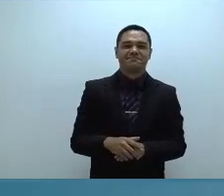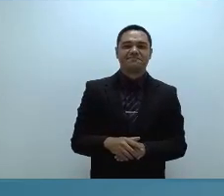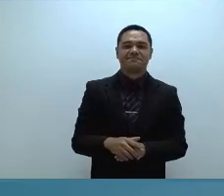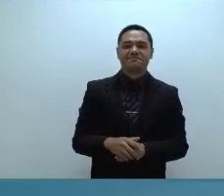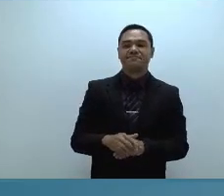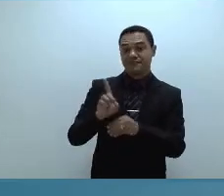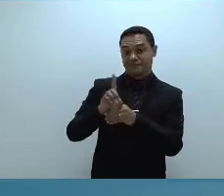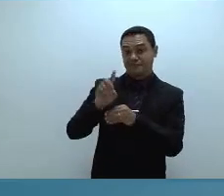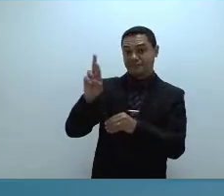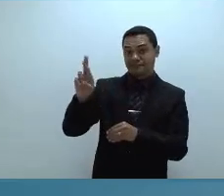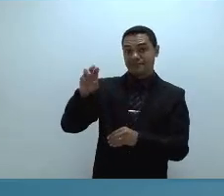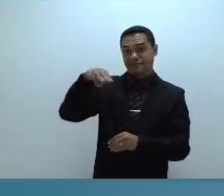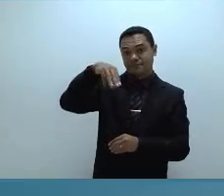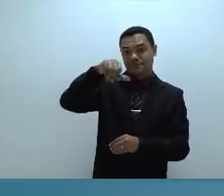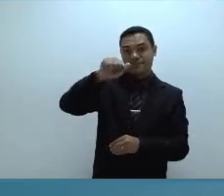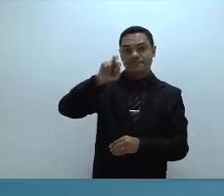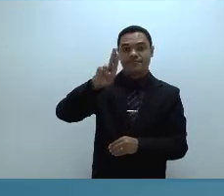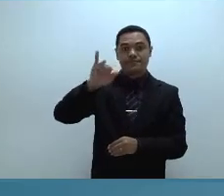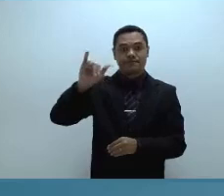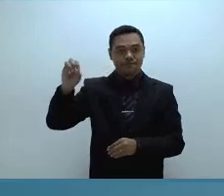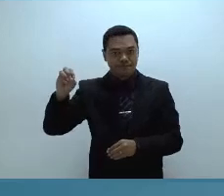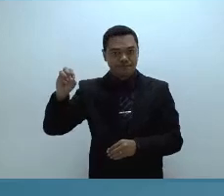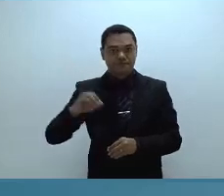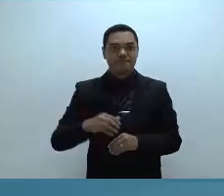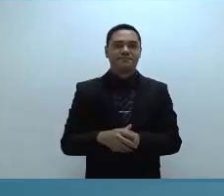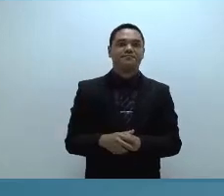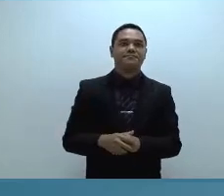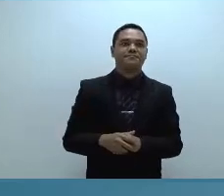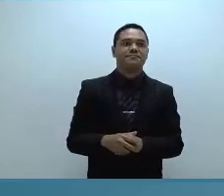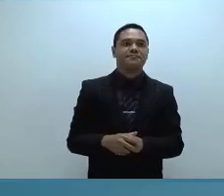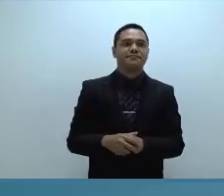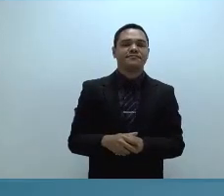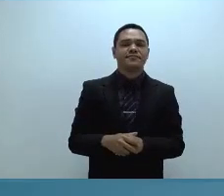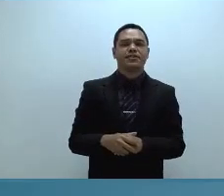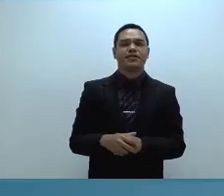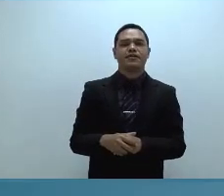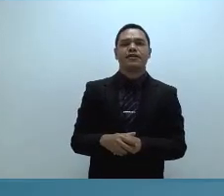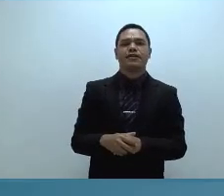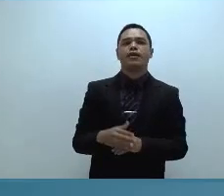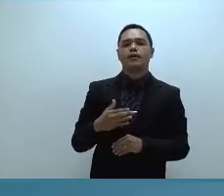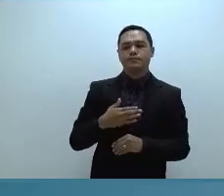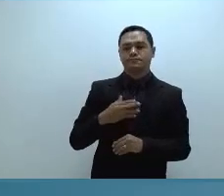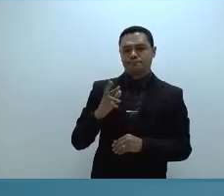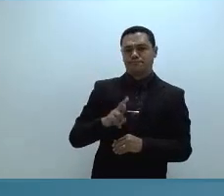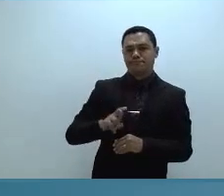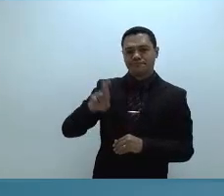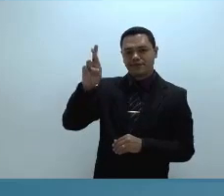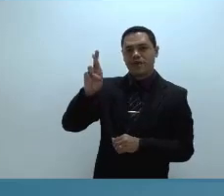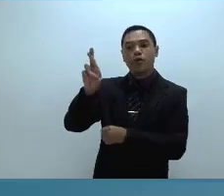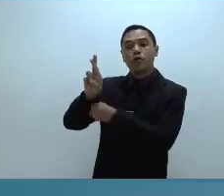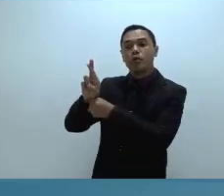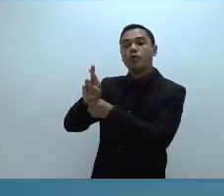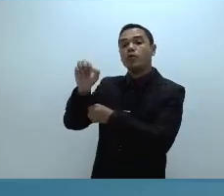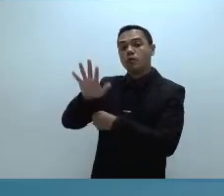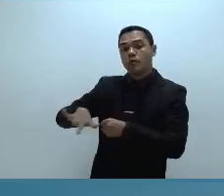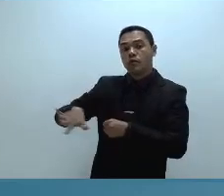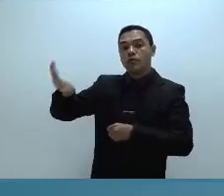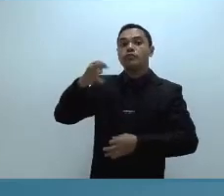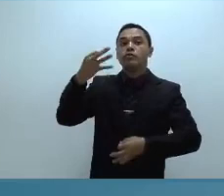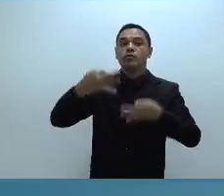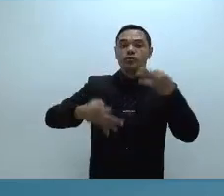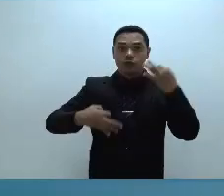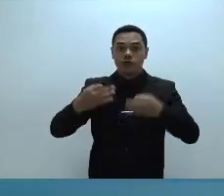Mário Falambra. Senhor presidente, em nome do Procurador-Geral de Justiça, doutor César